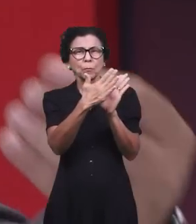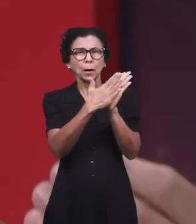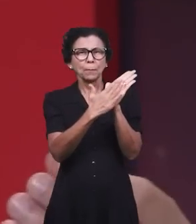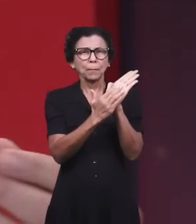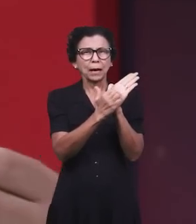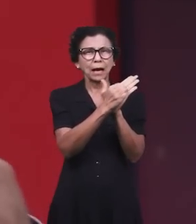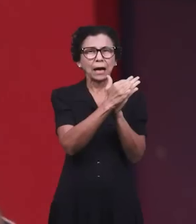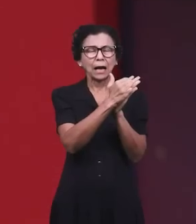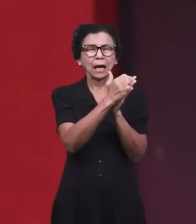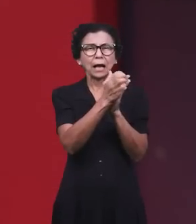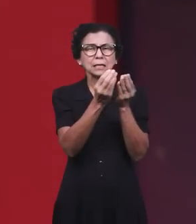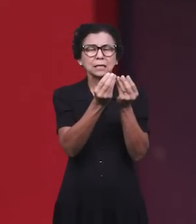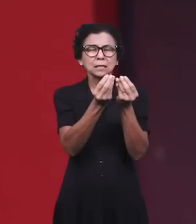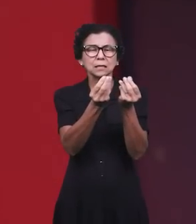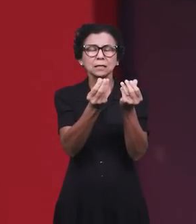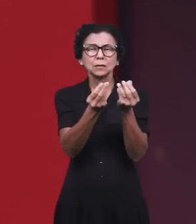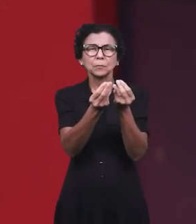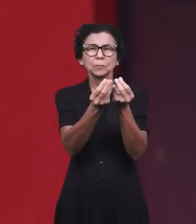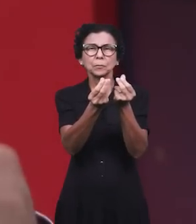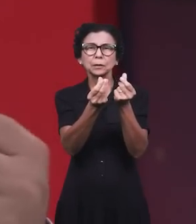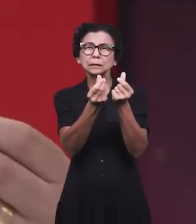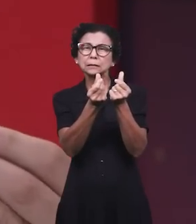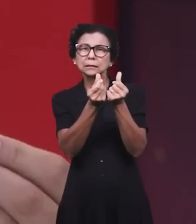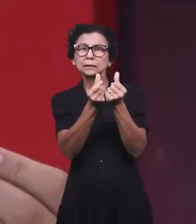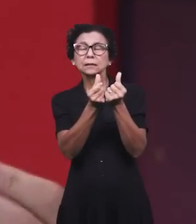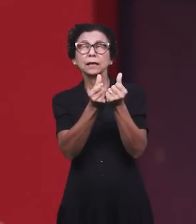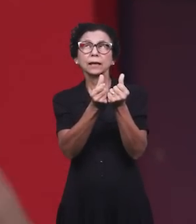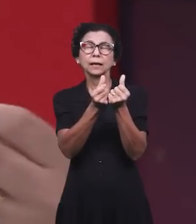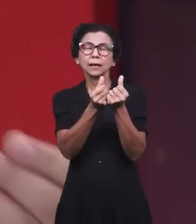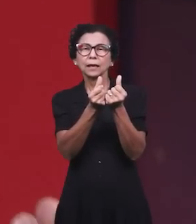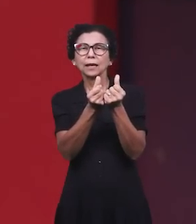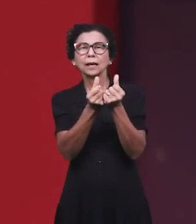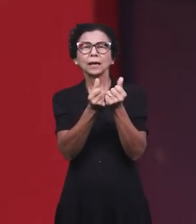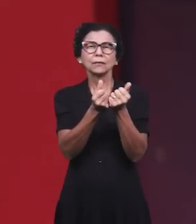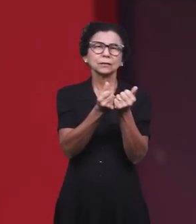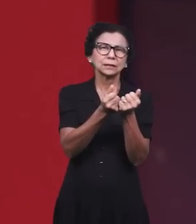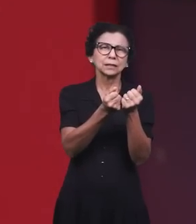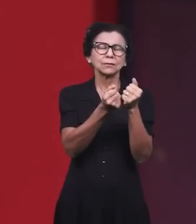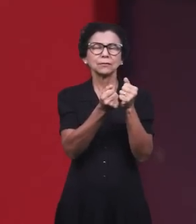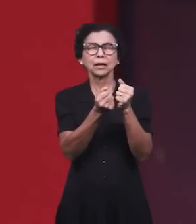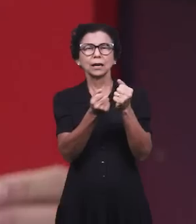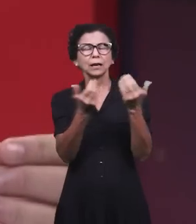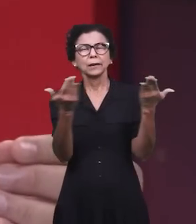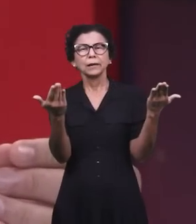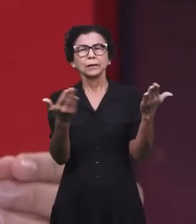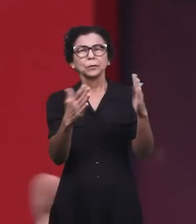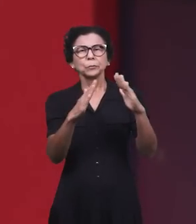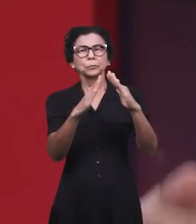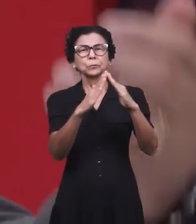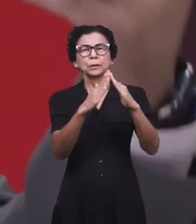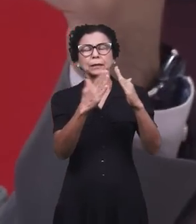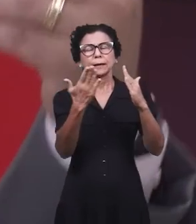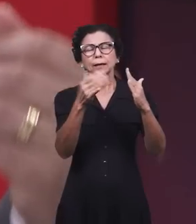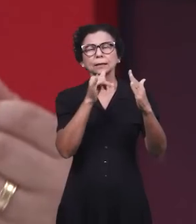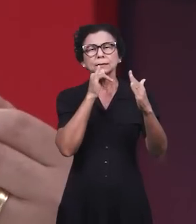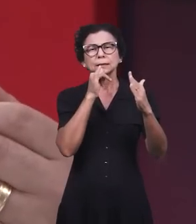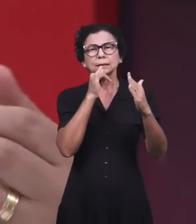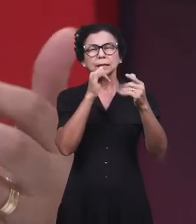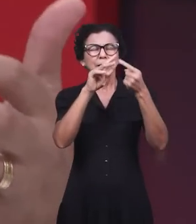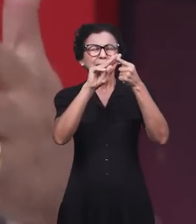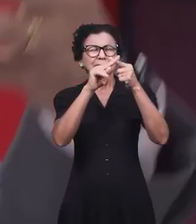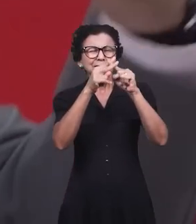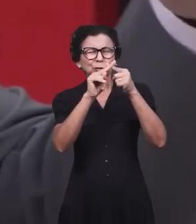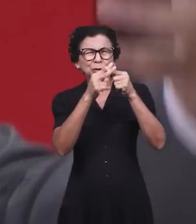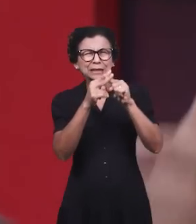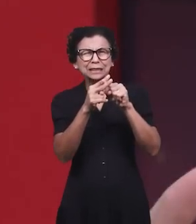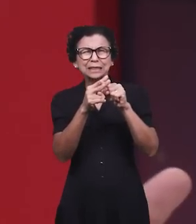tão resistente. Você tem um cuidado de refazer o comprimento do original. Então